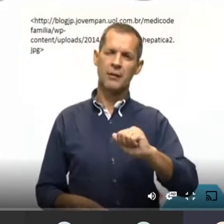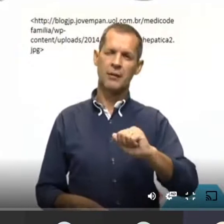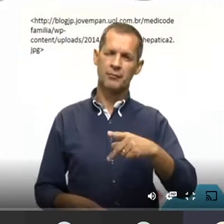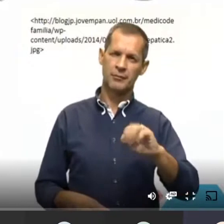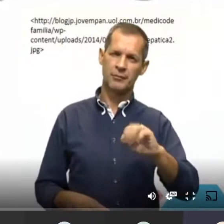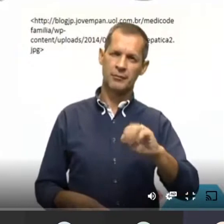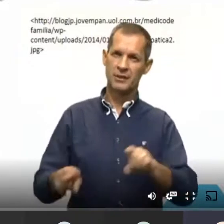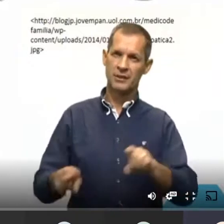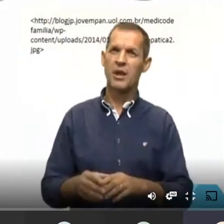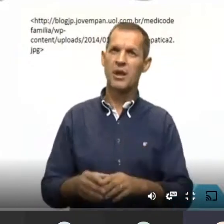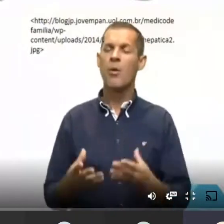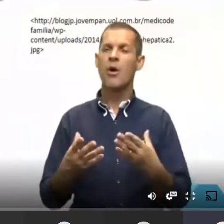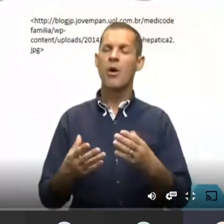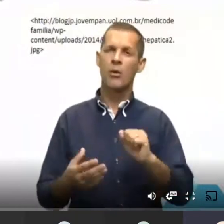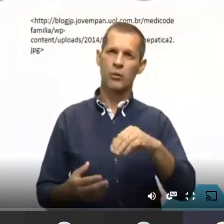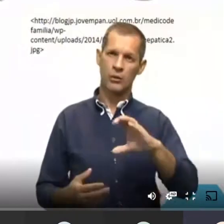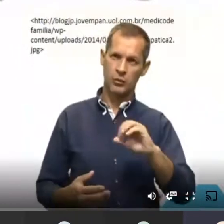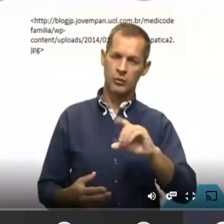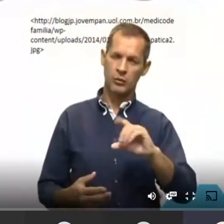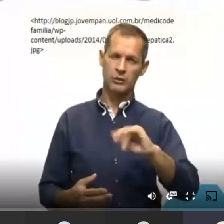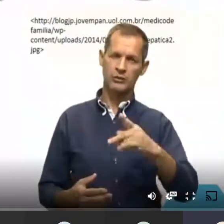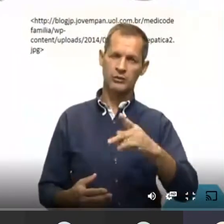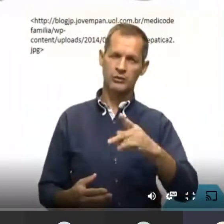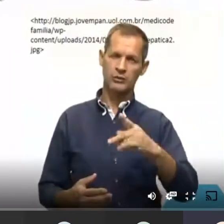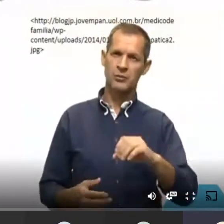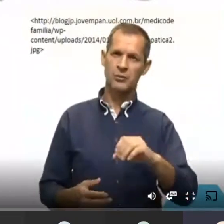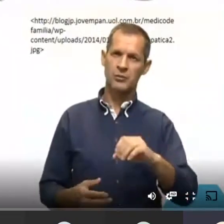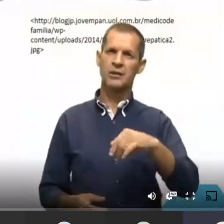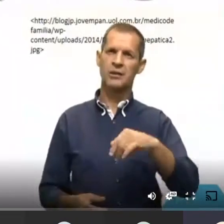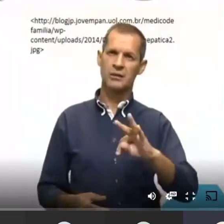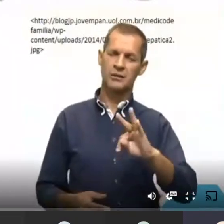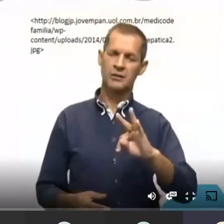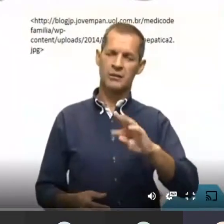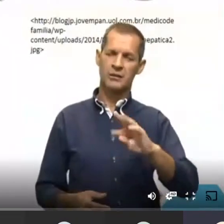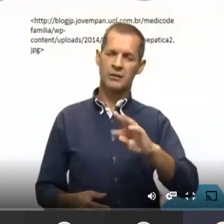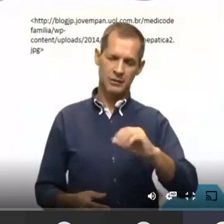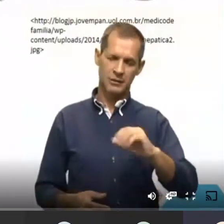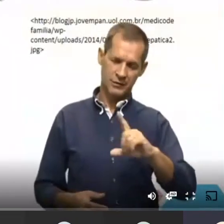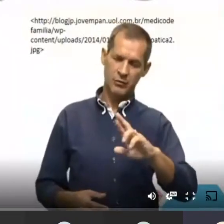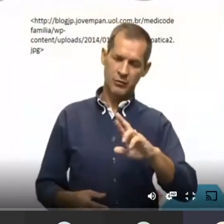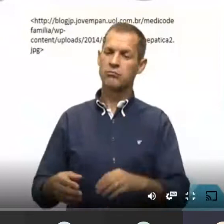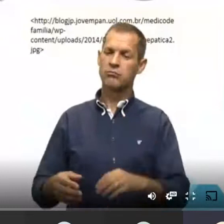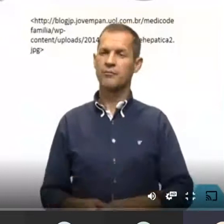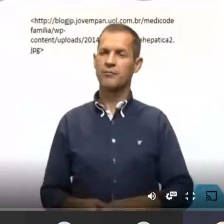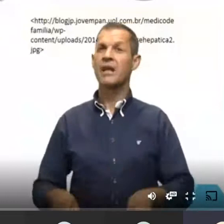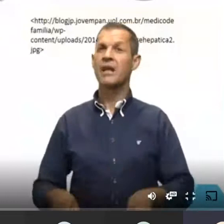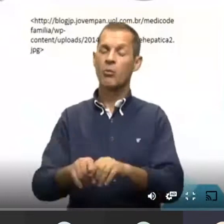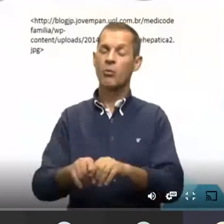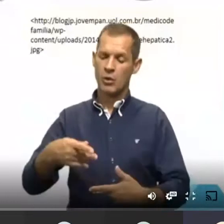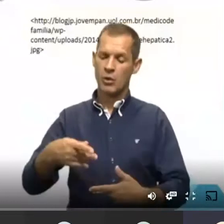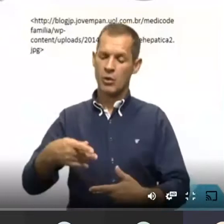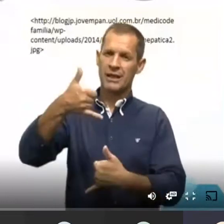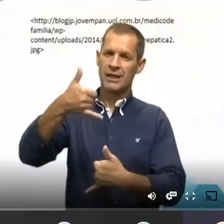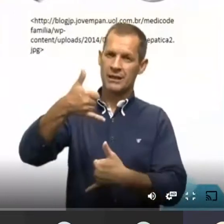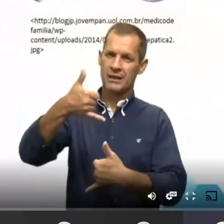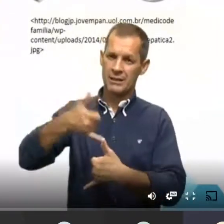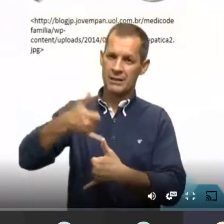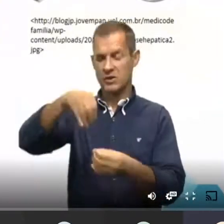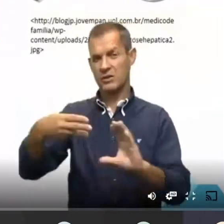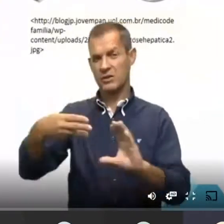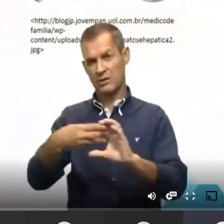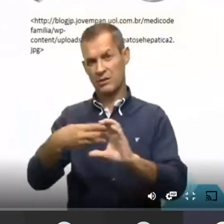lipídio intracelular, né? Esse daqui é um processo reversível, ela é uma lesão celular reversível.